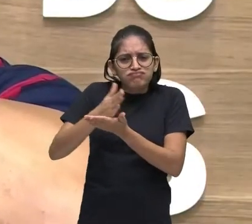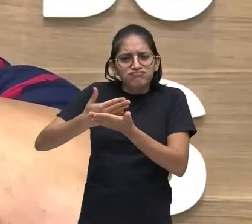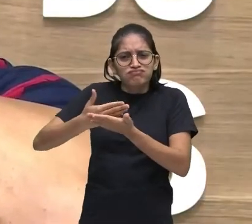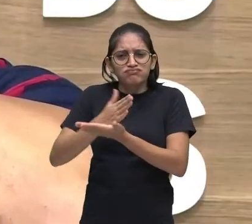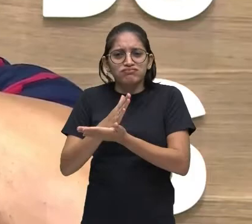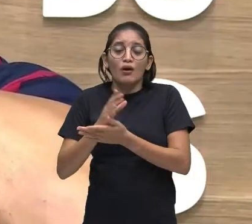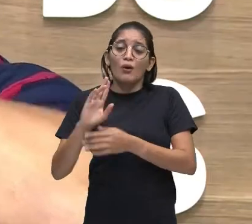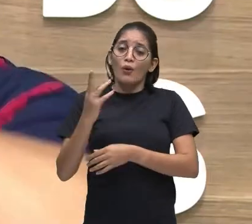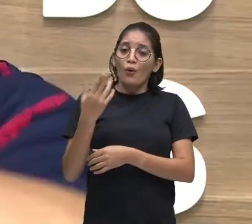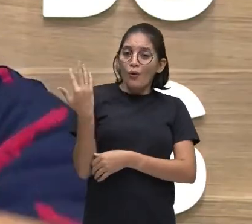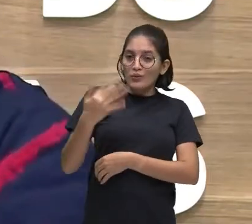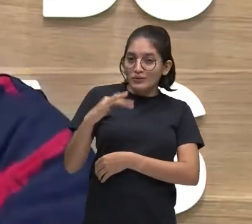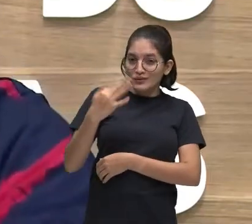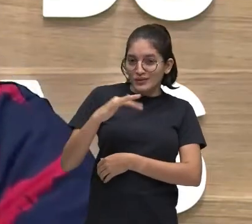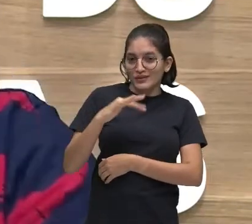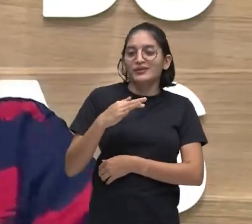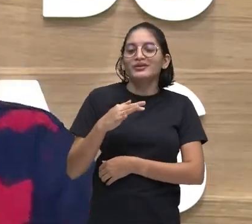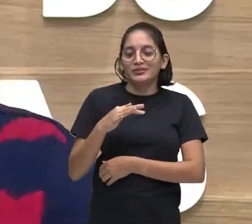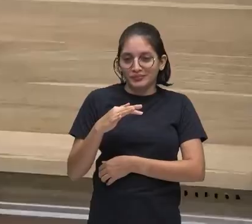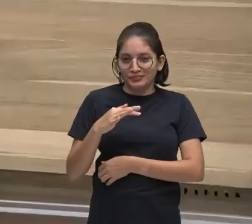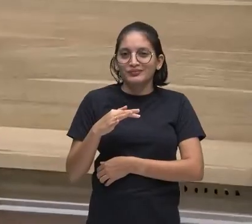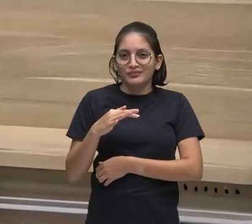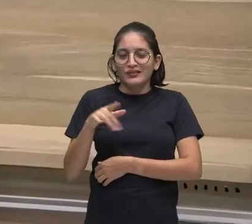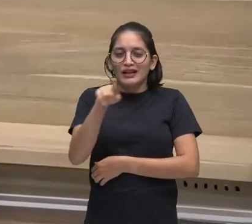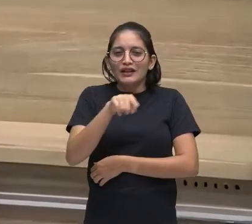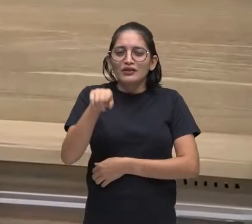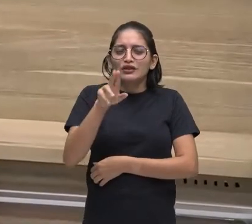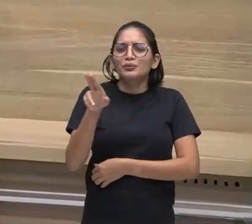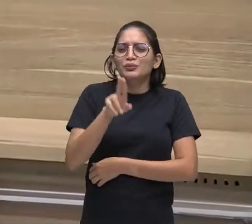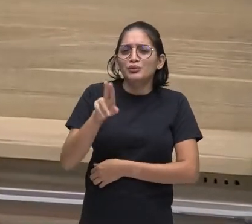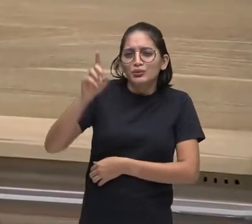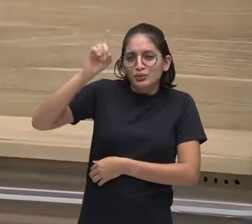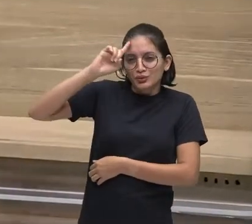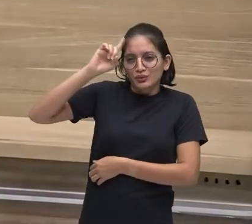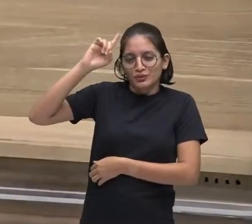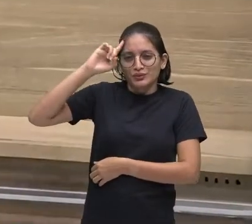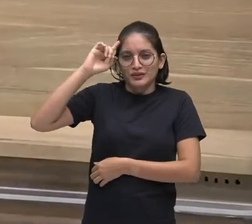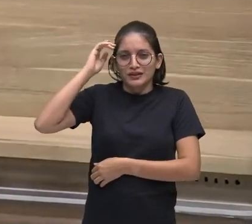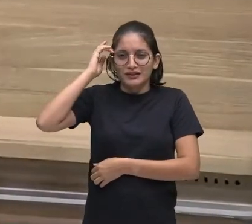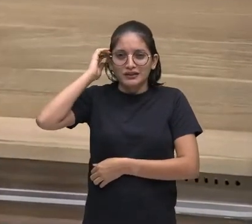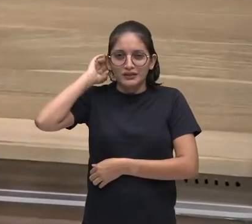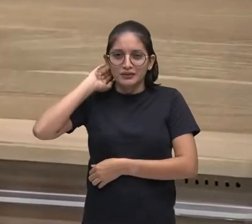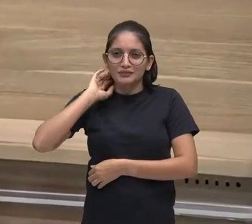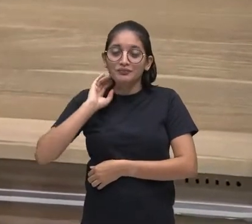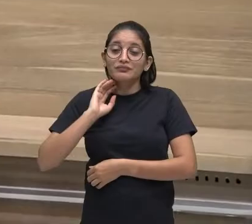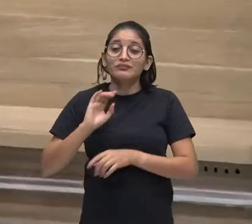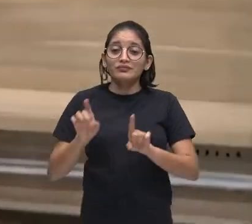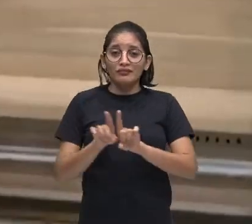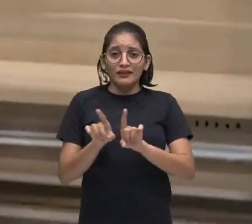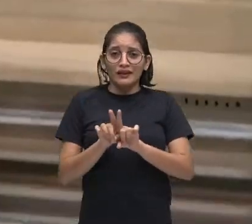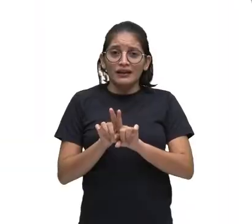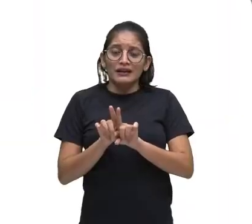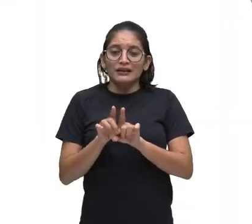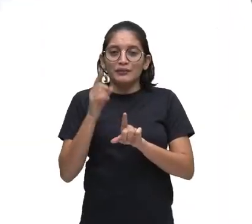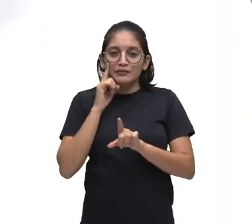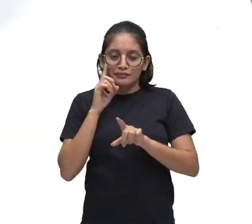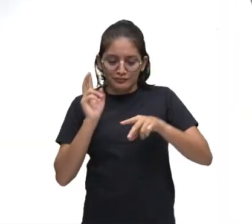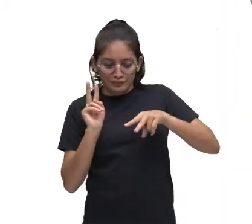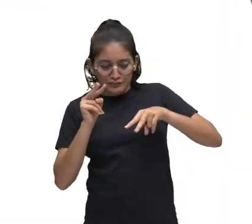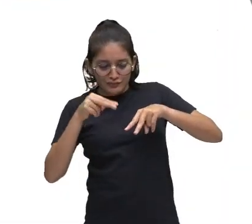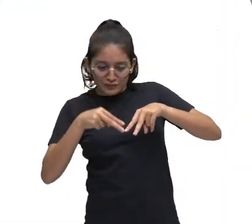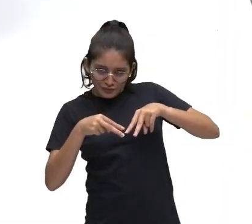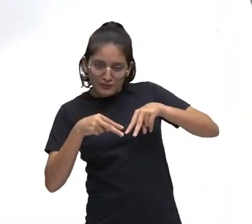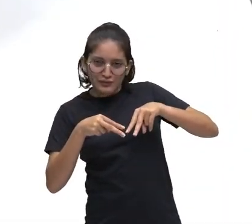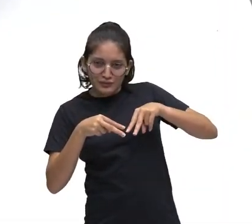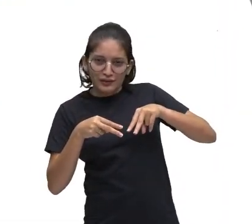mais doem, aquelas que mais você usa ali durante o dia a dia. Olha ali para o teu tornozelo, ó,